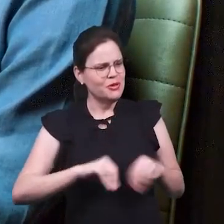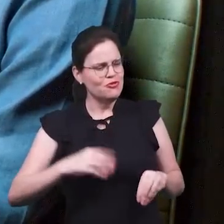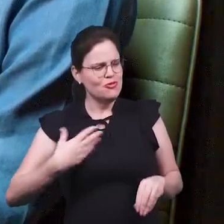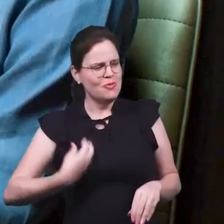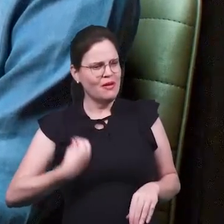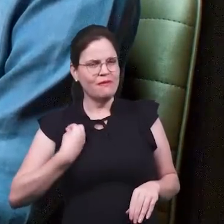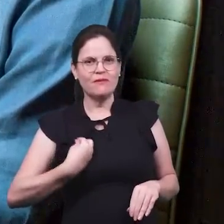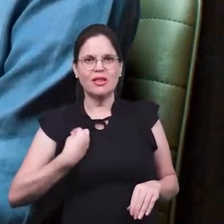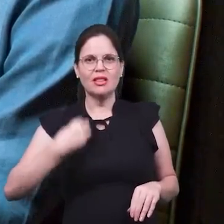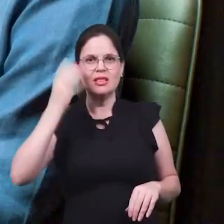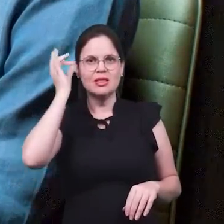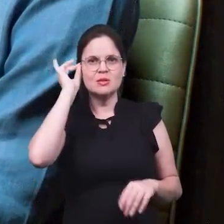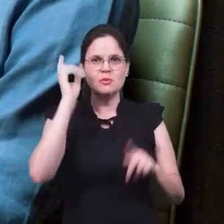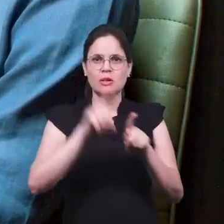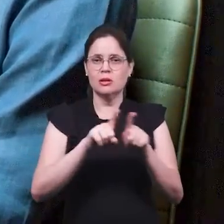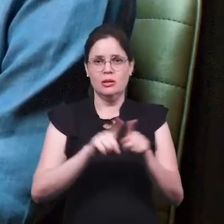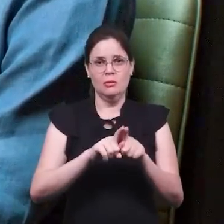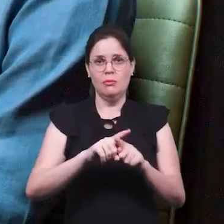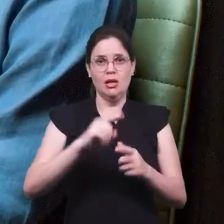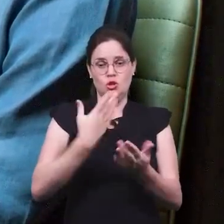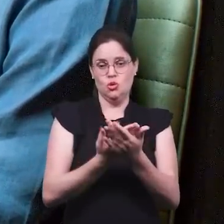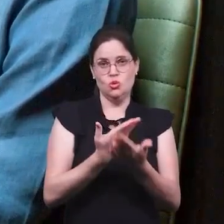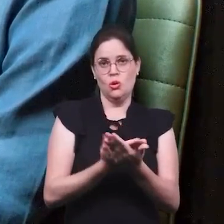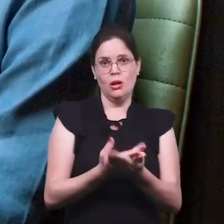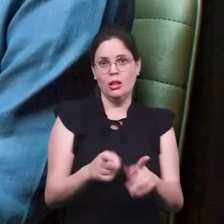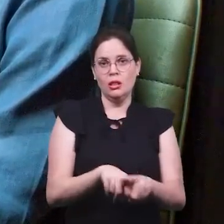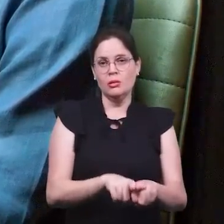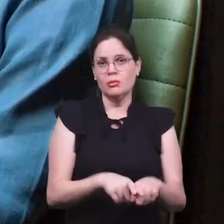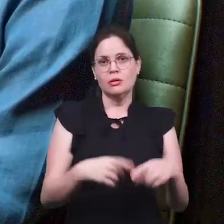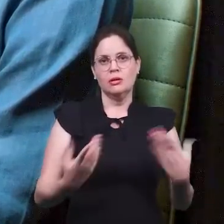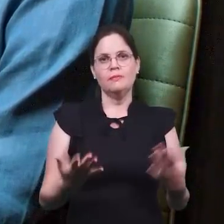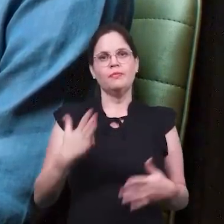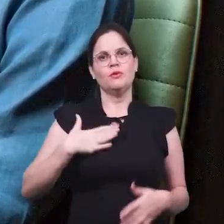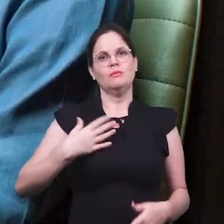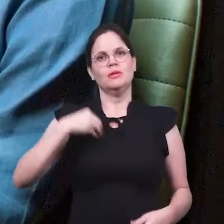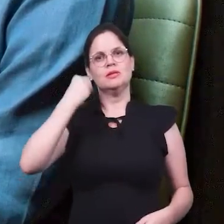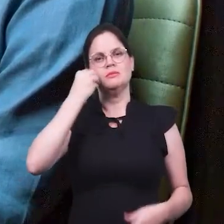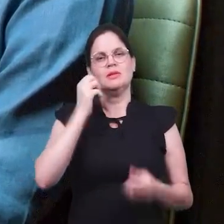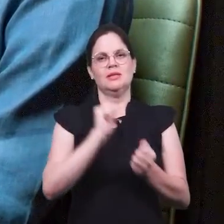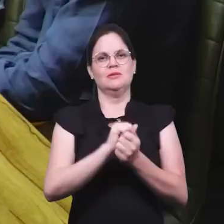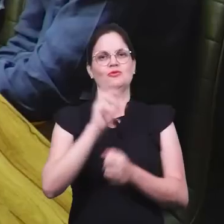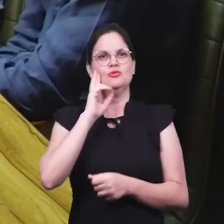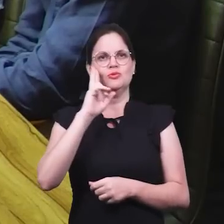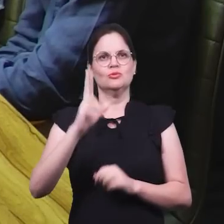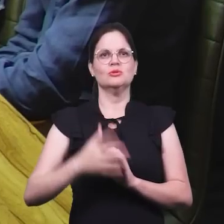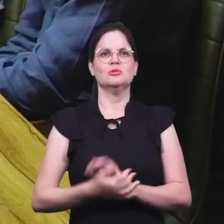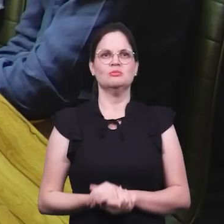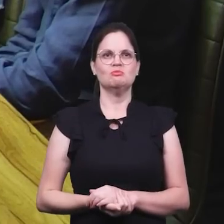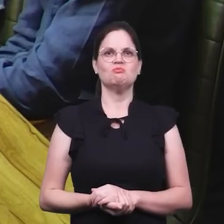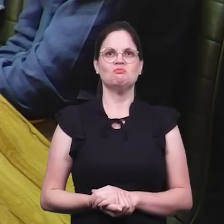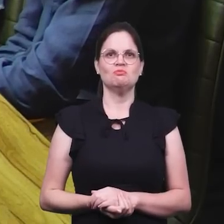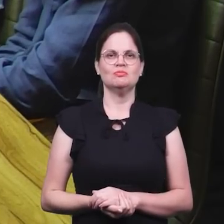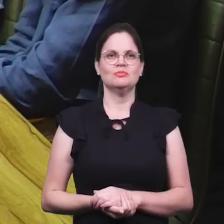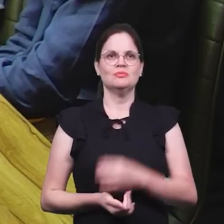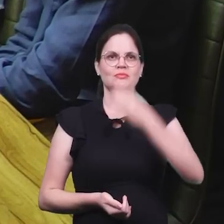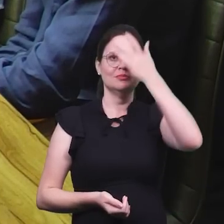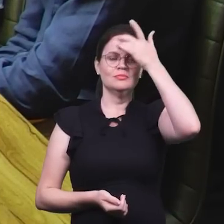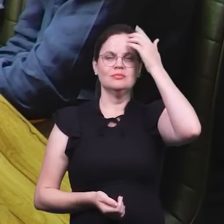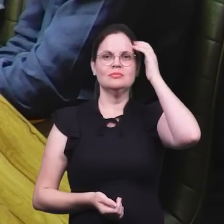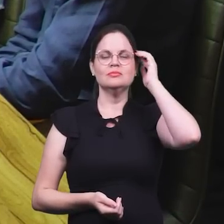vida, tanto espiritual como pessoal mesmo. Então foi uma experiência ali de oração em busca com o Senhor. Nós pais, às